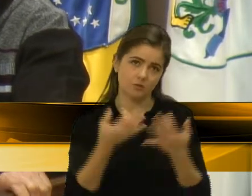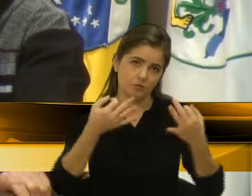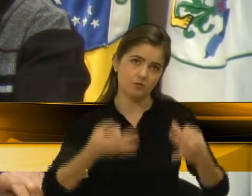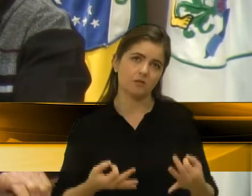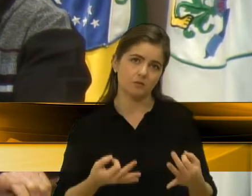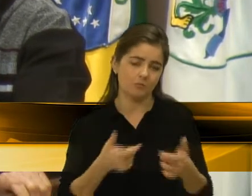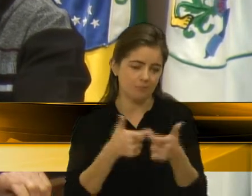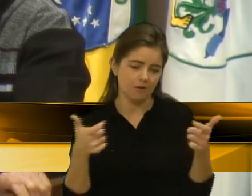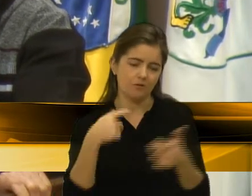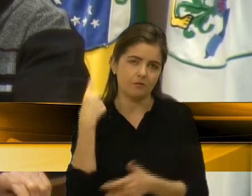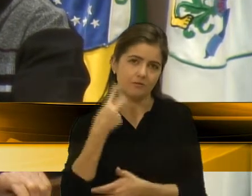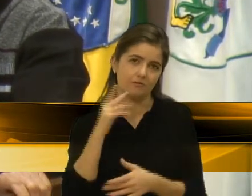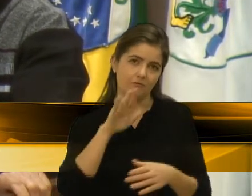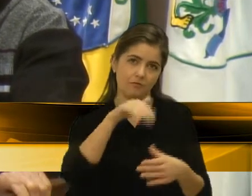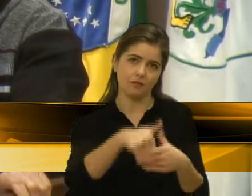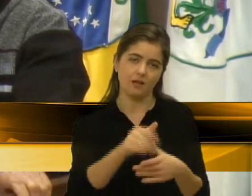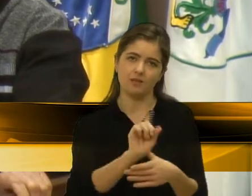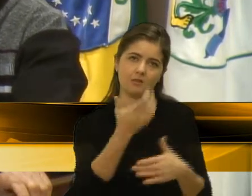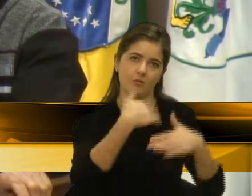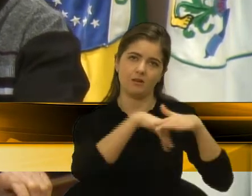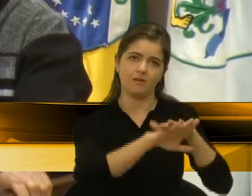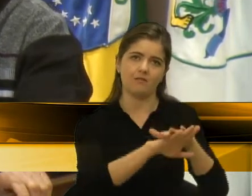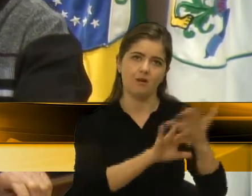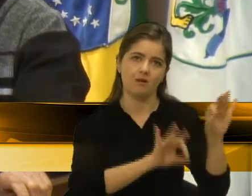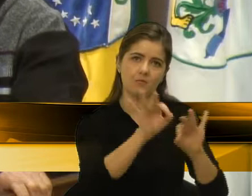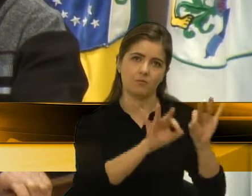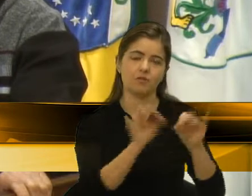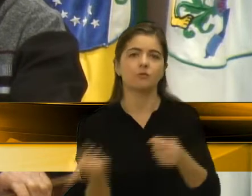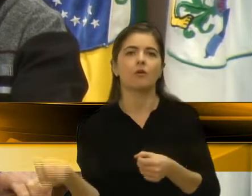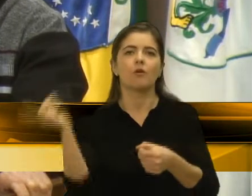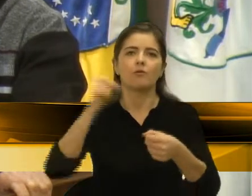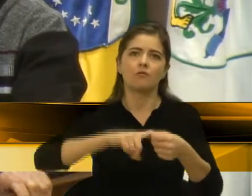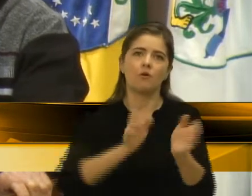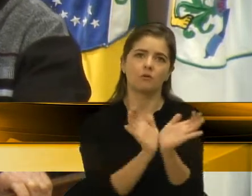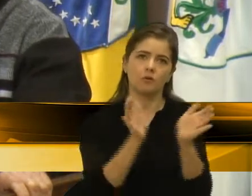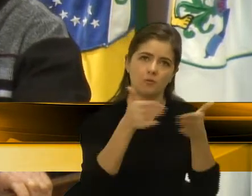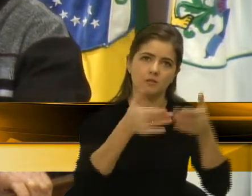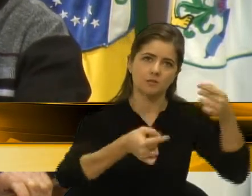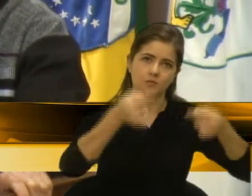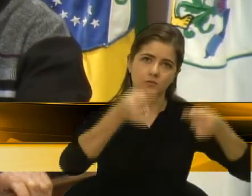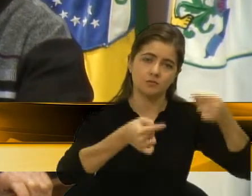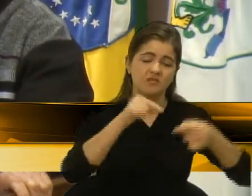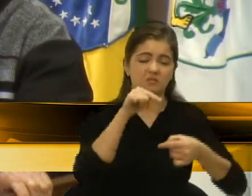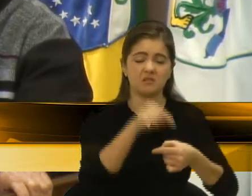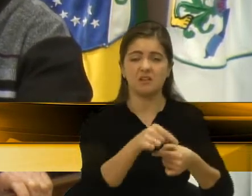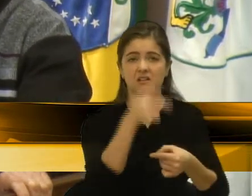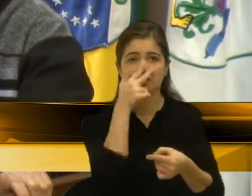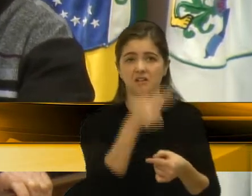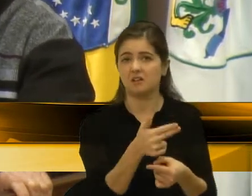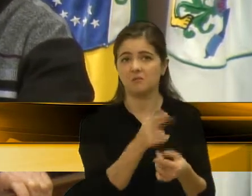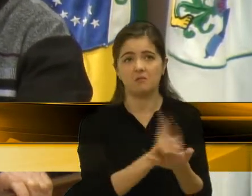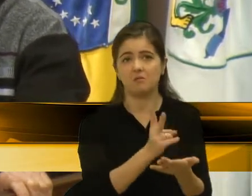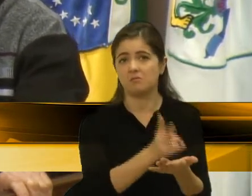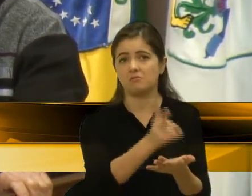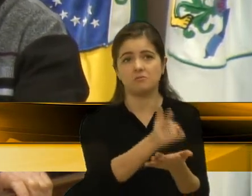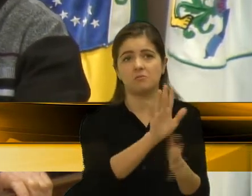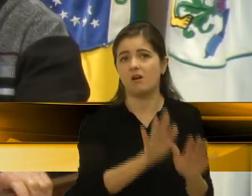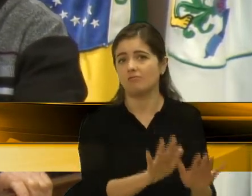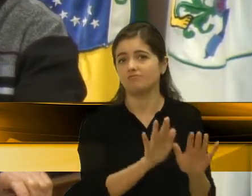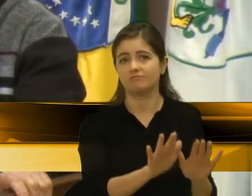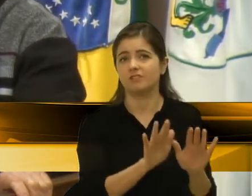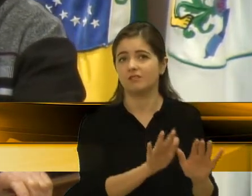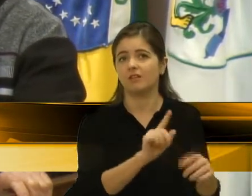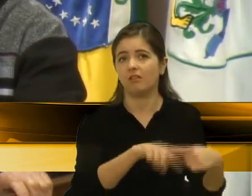maioria dos vereadores vai votar não pelo arquivamento, mas volta para a comissão e ali ela vai virar uma pizzazinha, uma marmelada, e vai ficar por